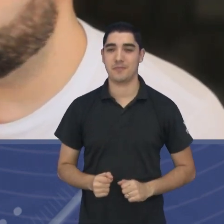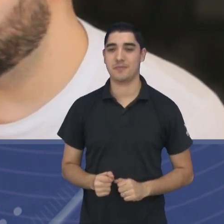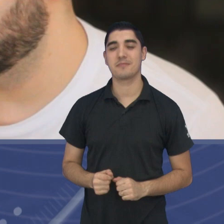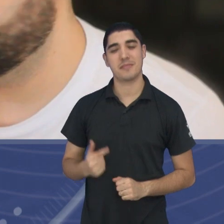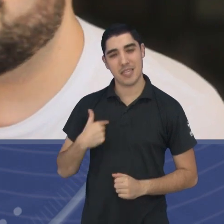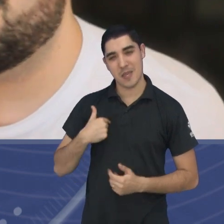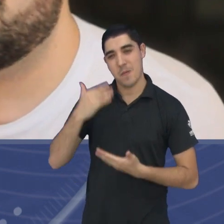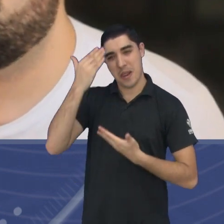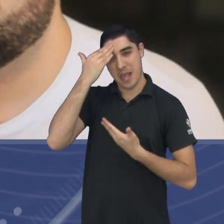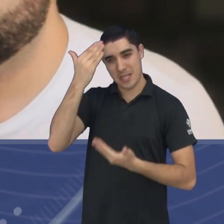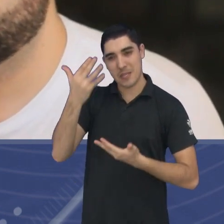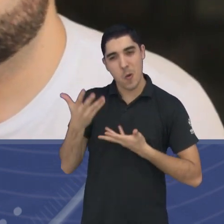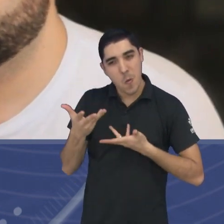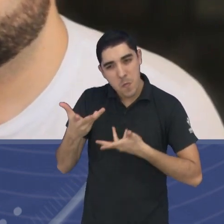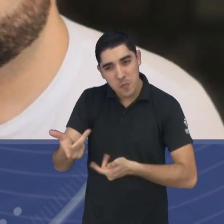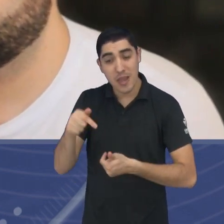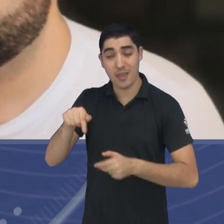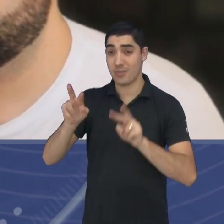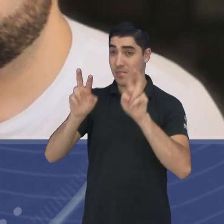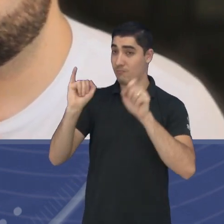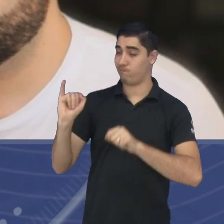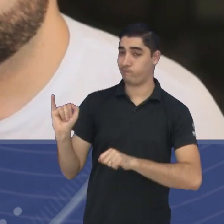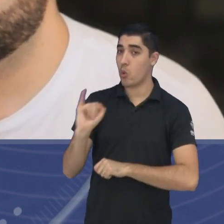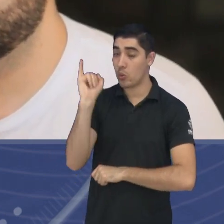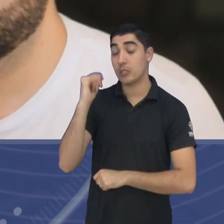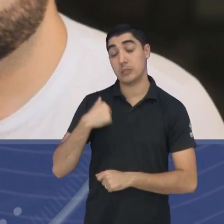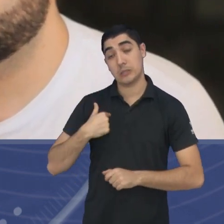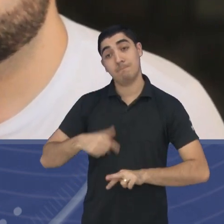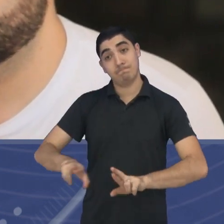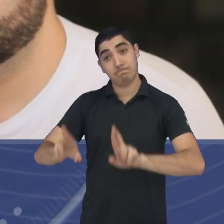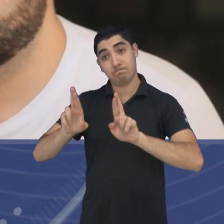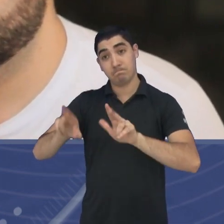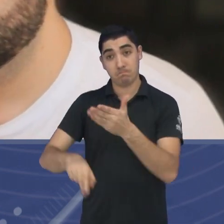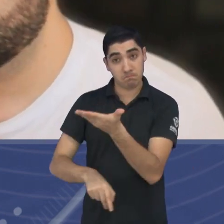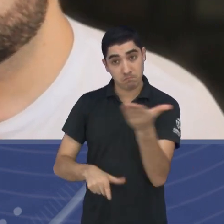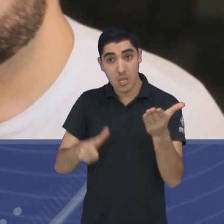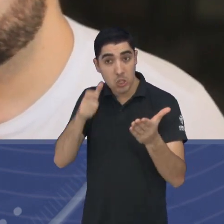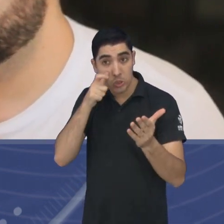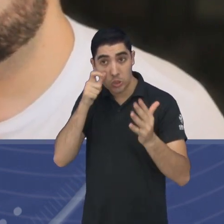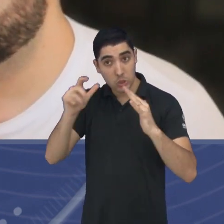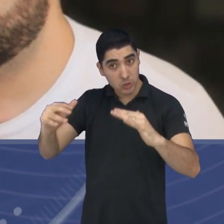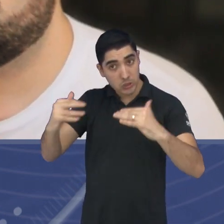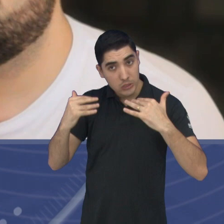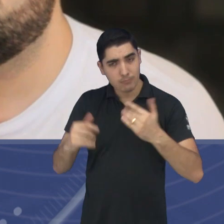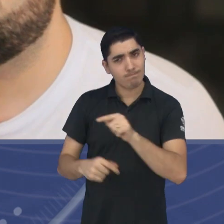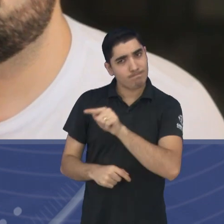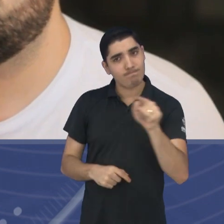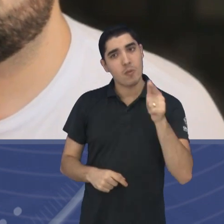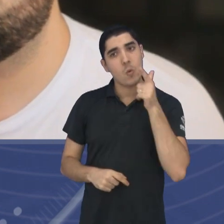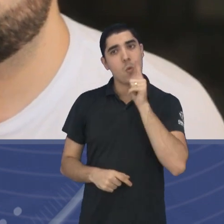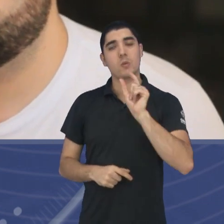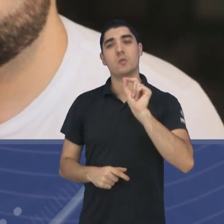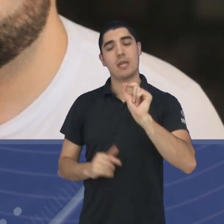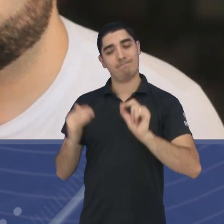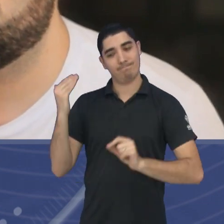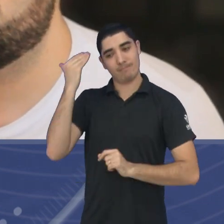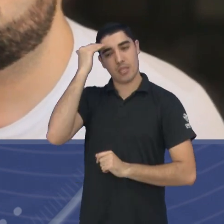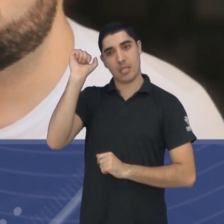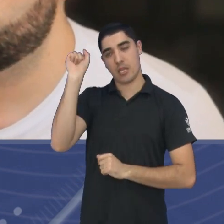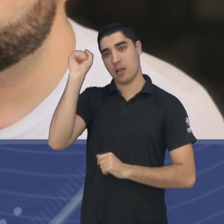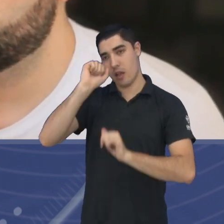que agradeço a oportunidade de falar desse tema tão importante e eu espero que quem está assistindo aqui consiga passar essa conscientização adiante